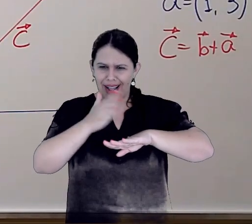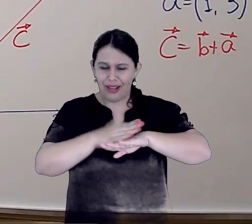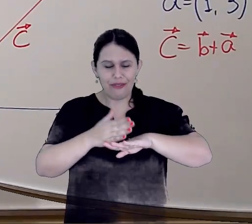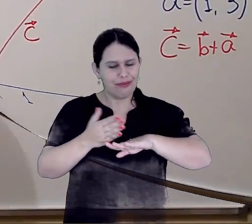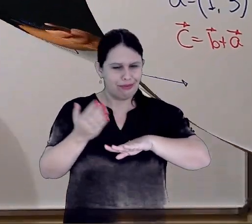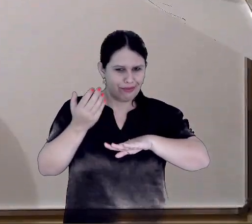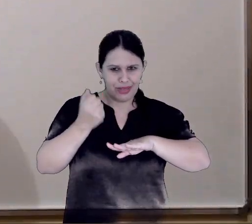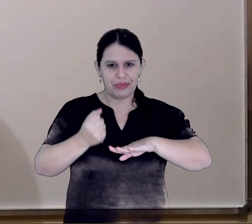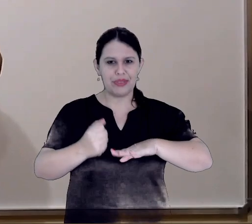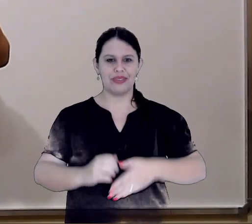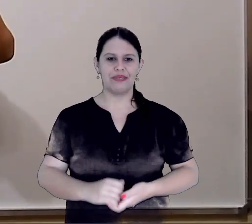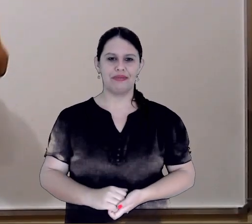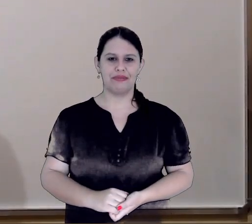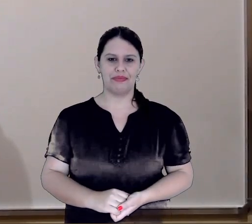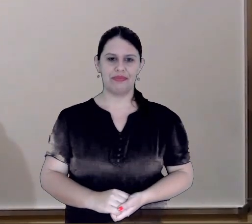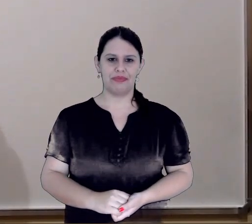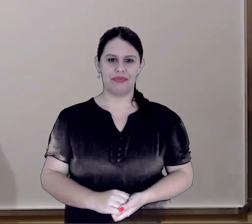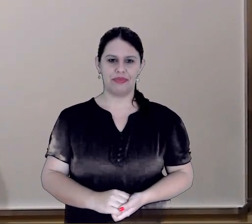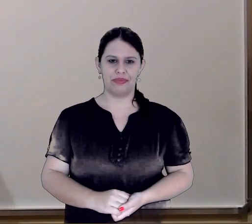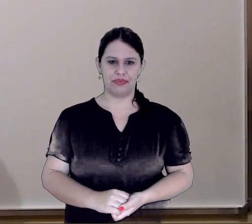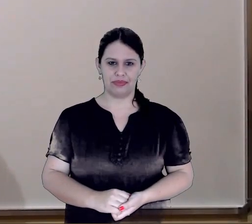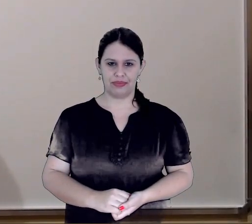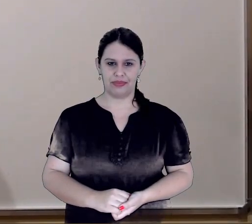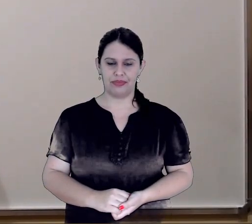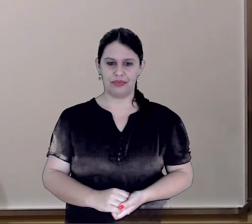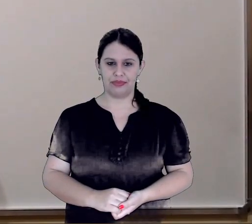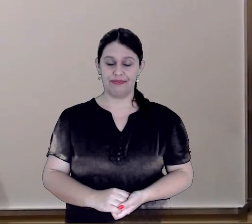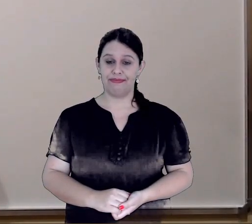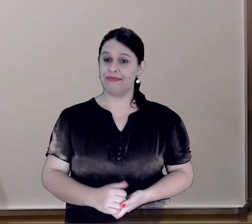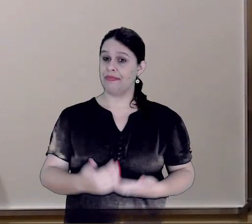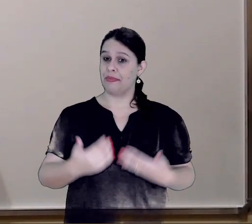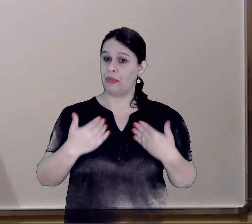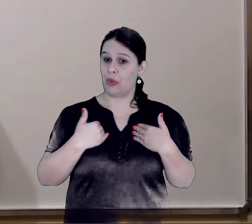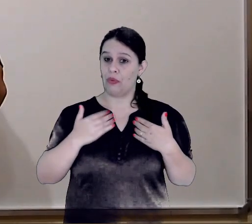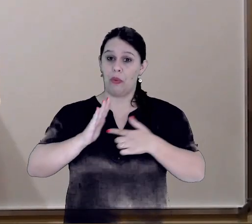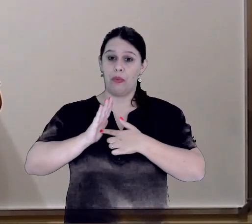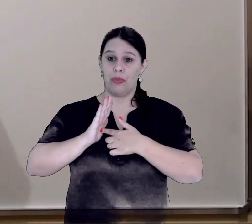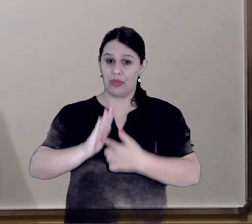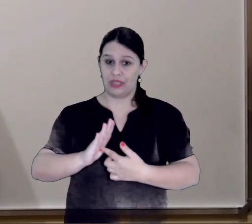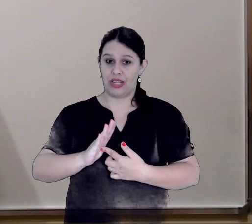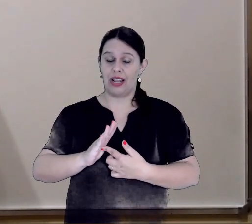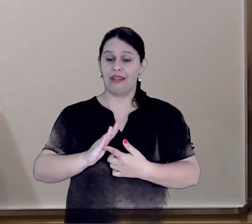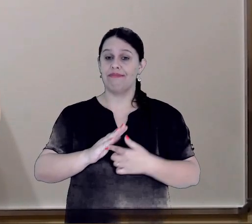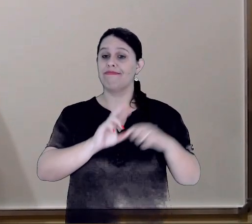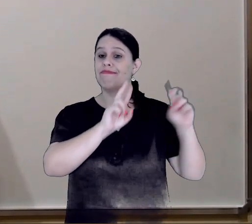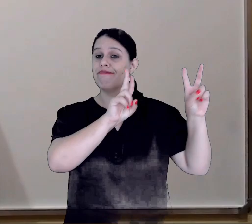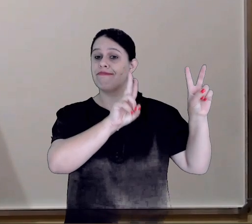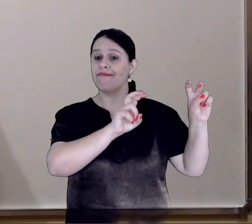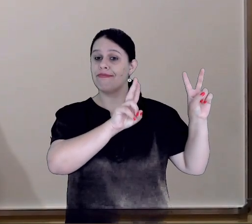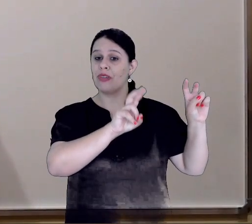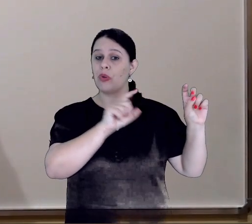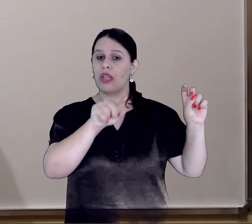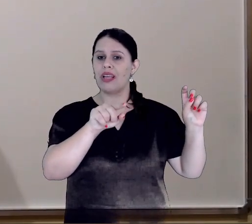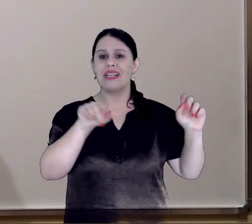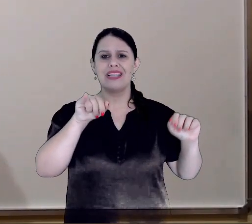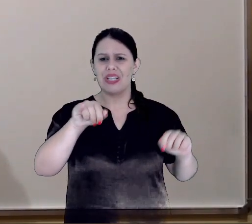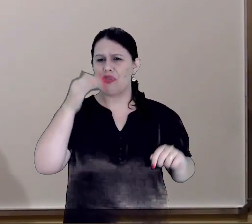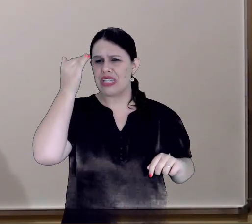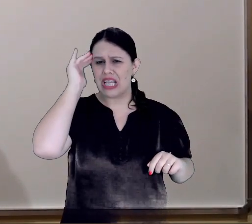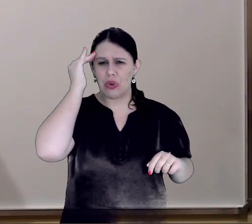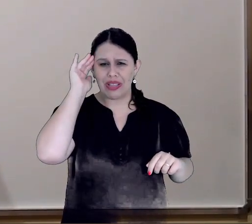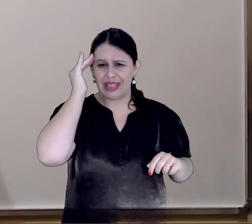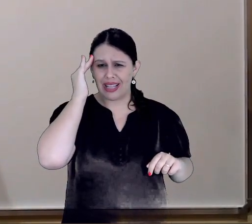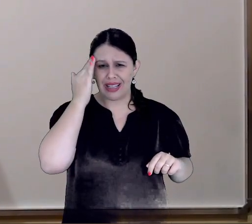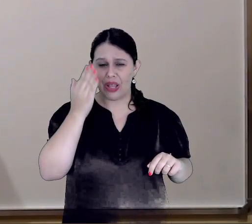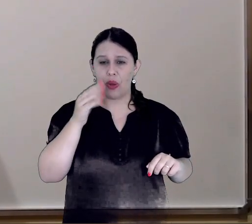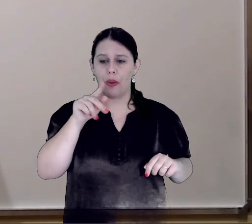Então, em minha defesa Eu gostaria de citar Aqui Se você não entendeu A referência ao pé de pano Porque